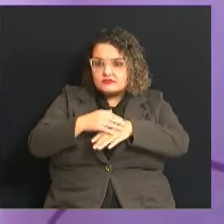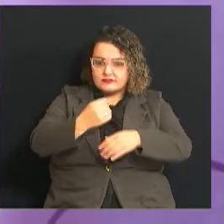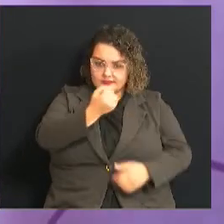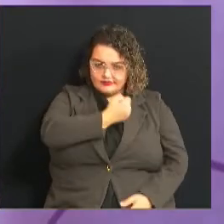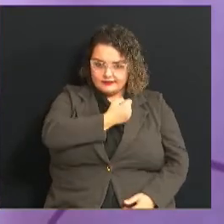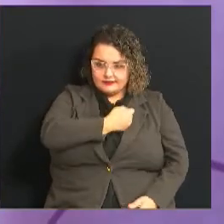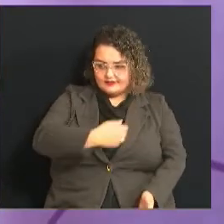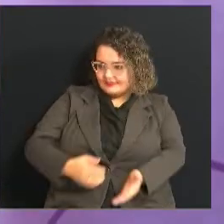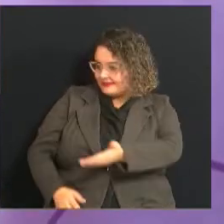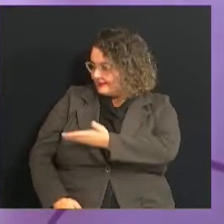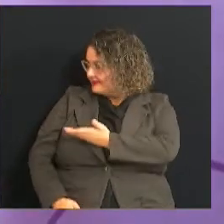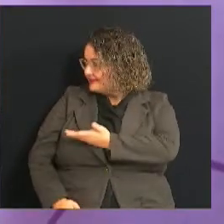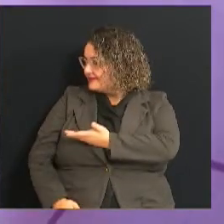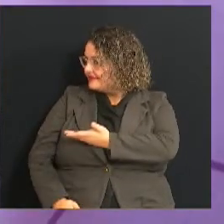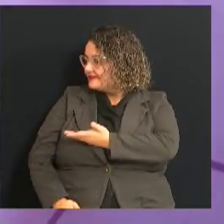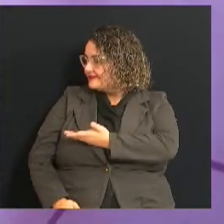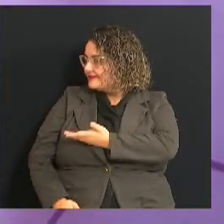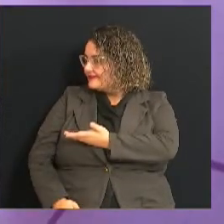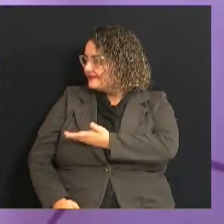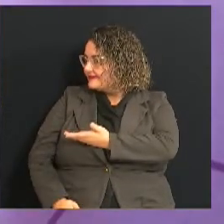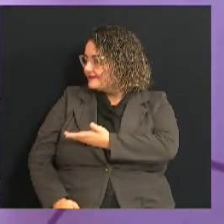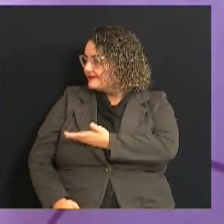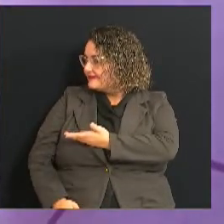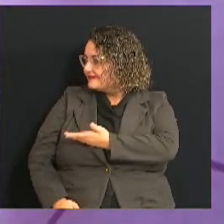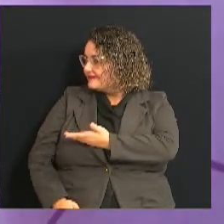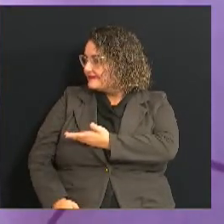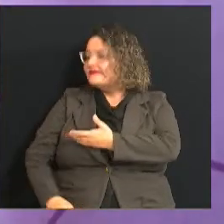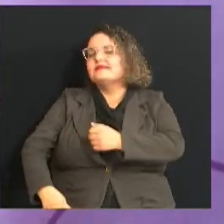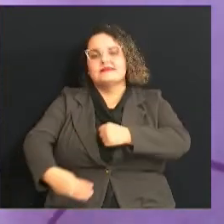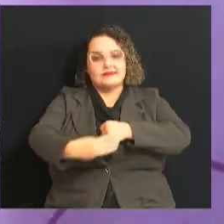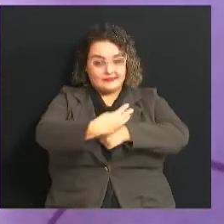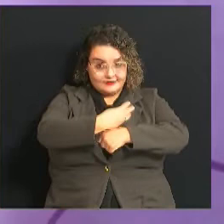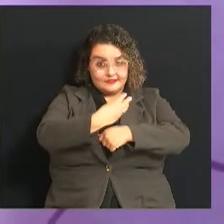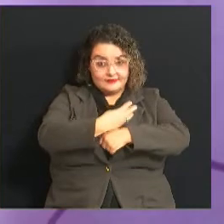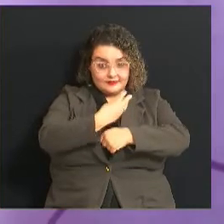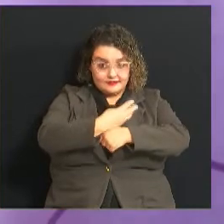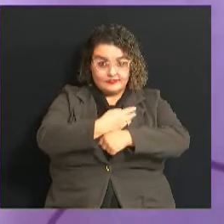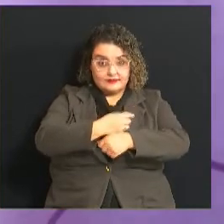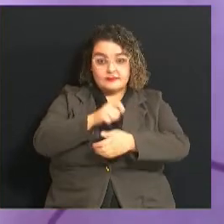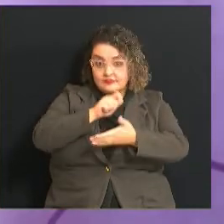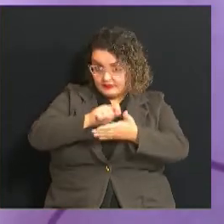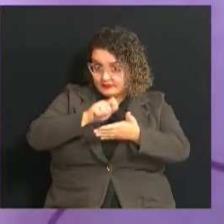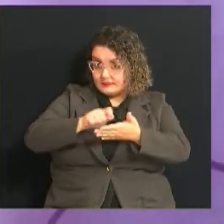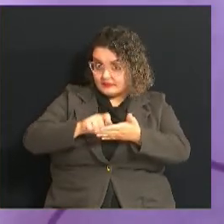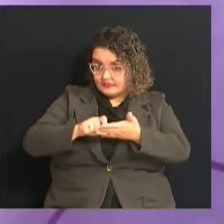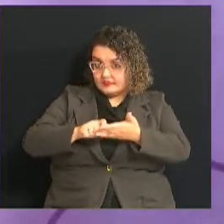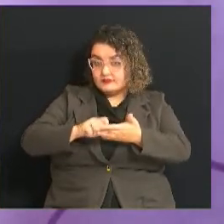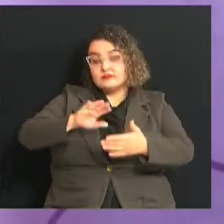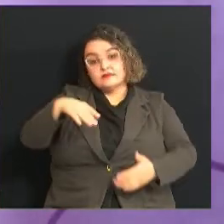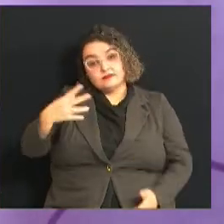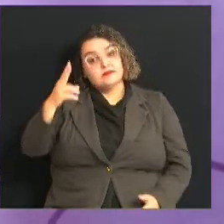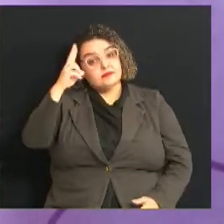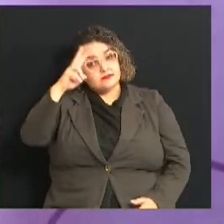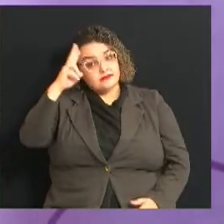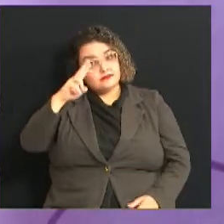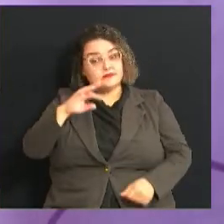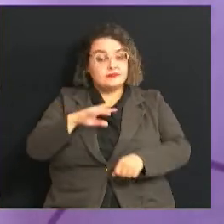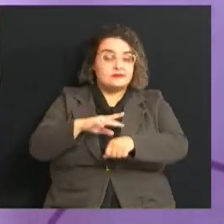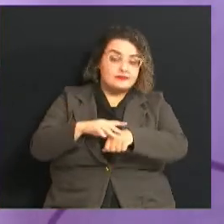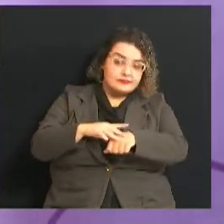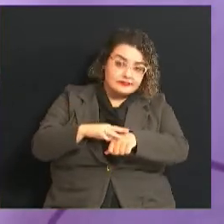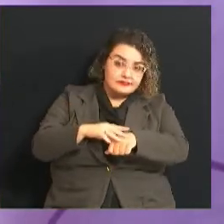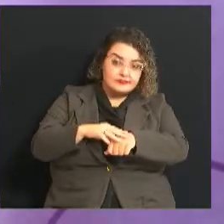aparecendo agora no seu vídeo? É o nosso WhatsApp. Faz o seguinte, anota aí. E quando lembrar de alguma doença, lembrar de